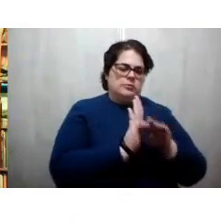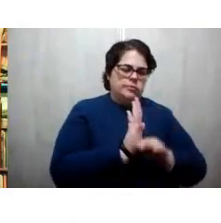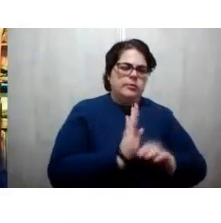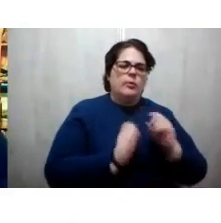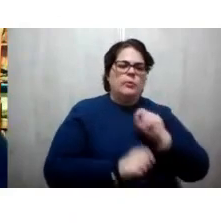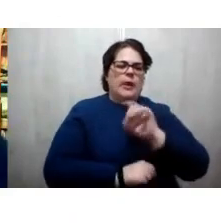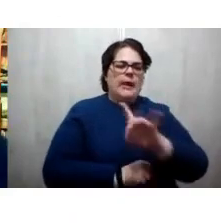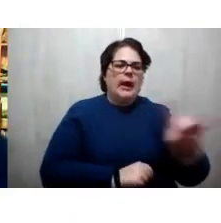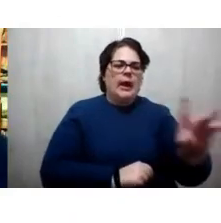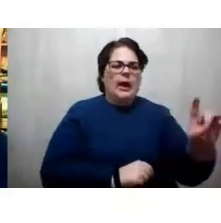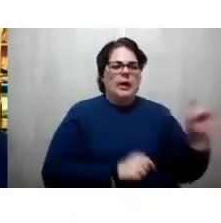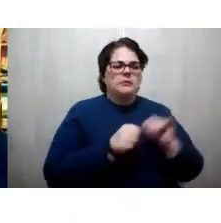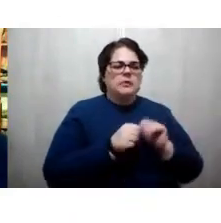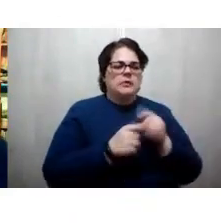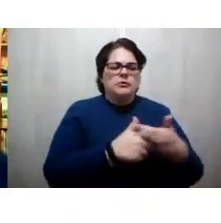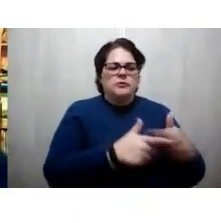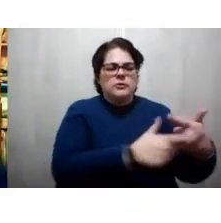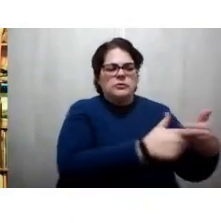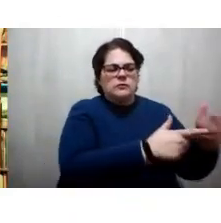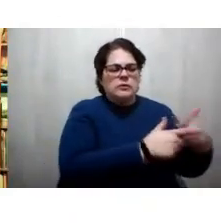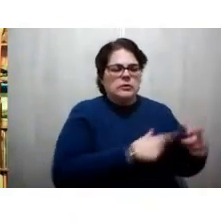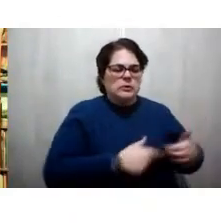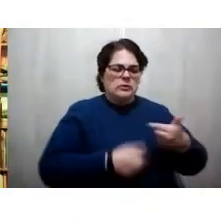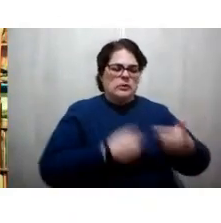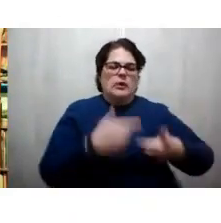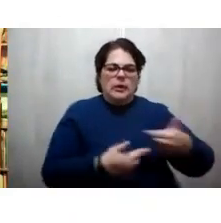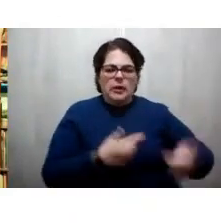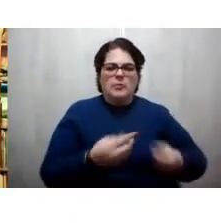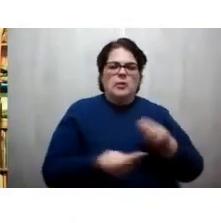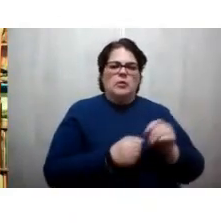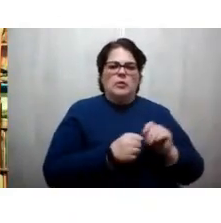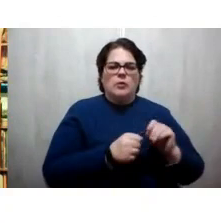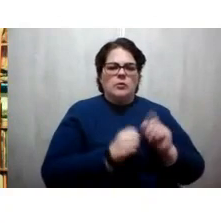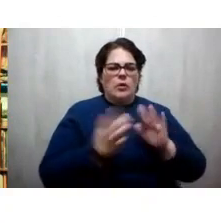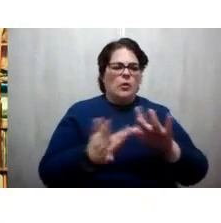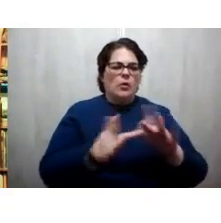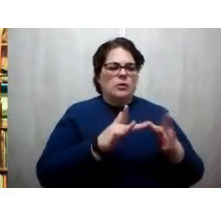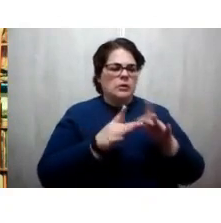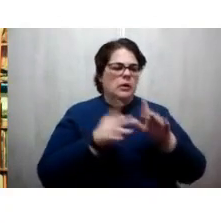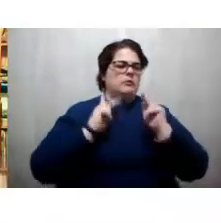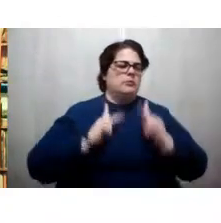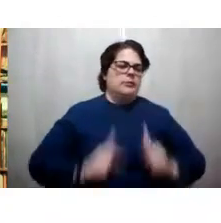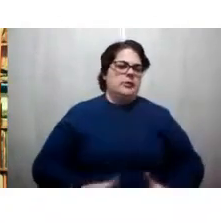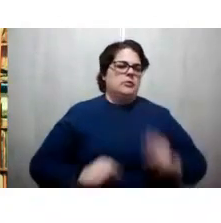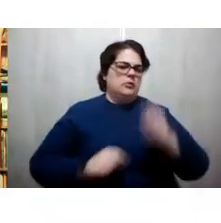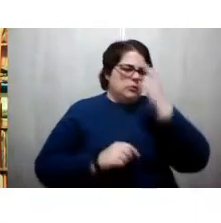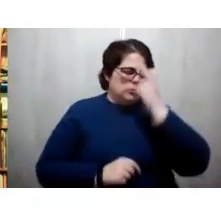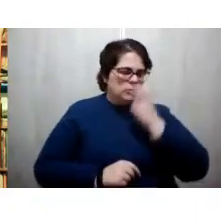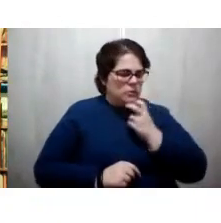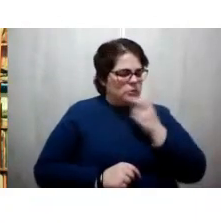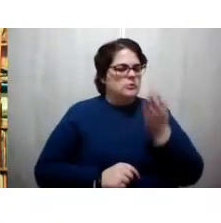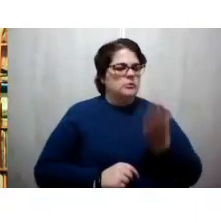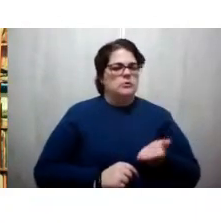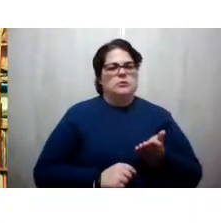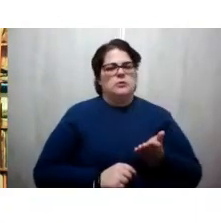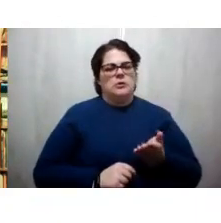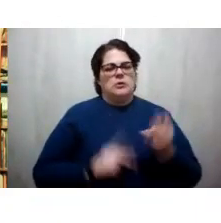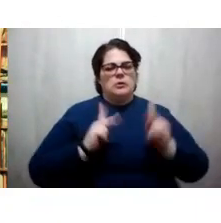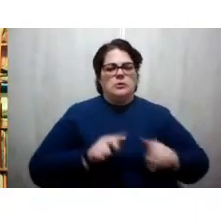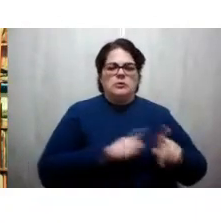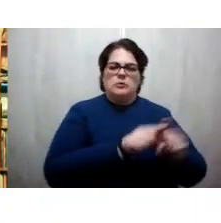por escola, quem faria o contato com as pessoas, os dirigentes